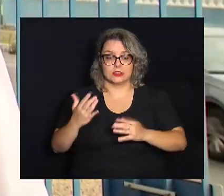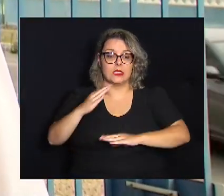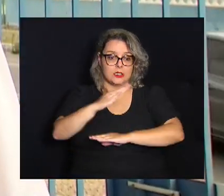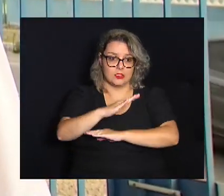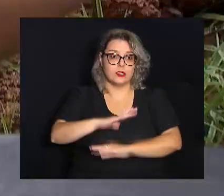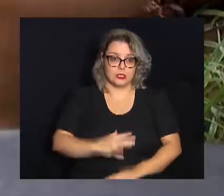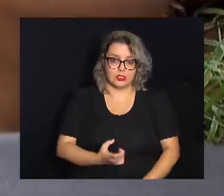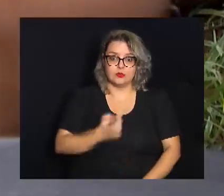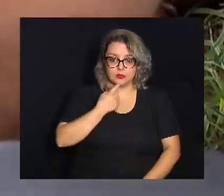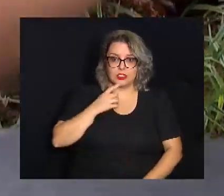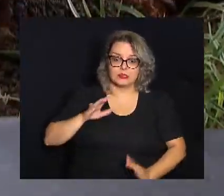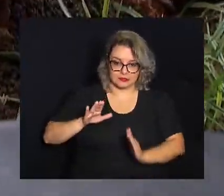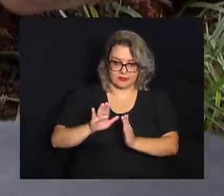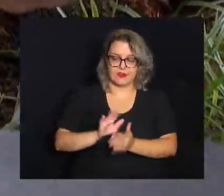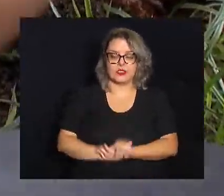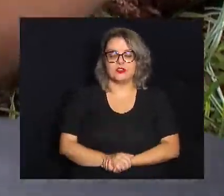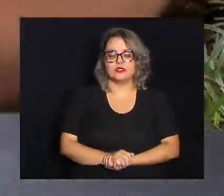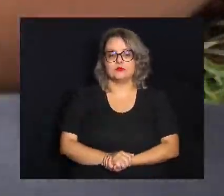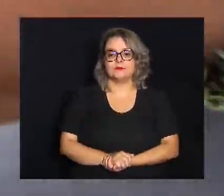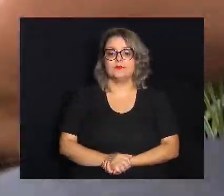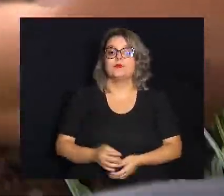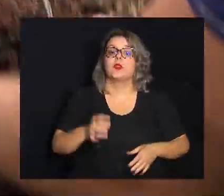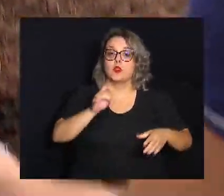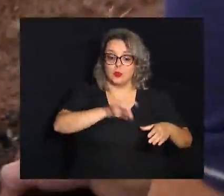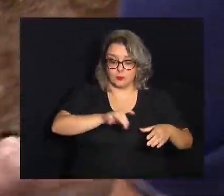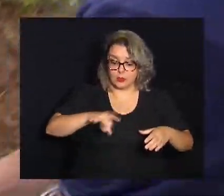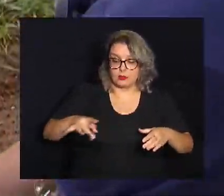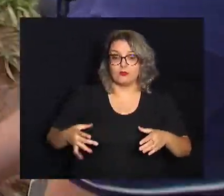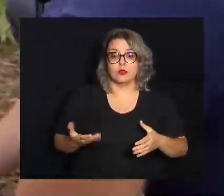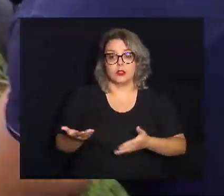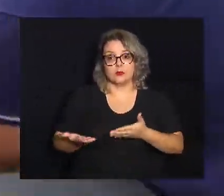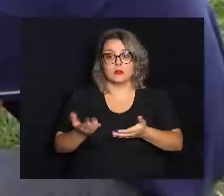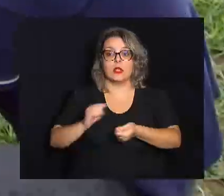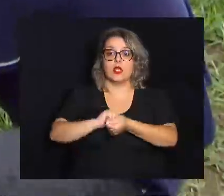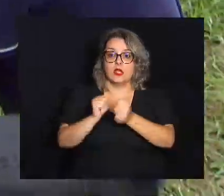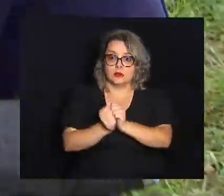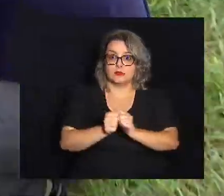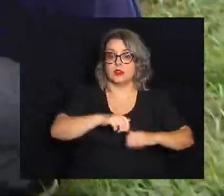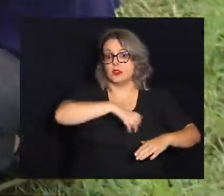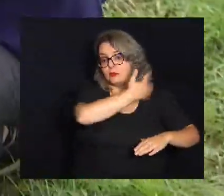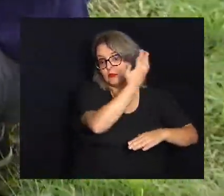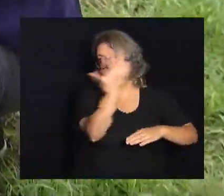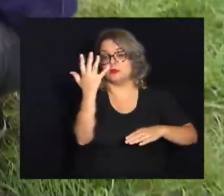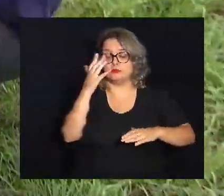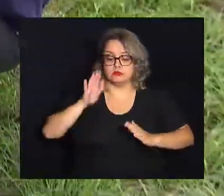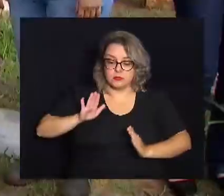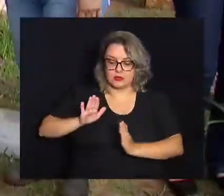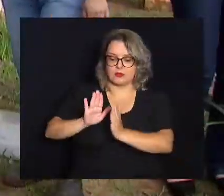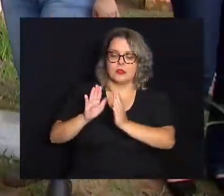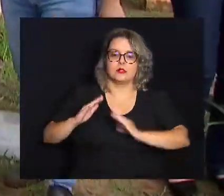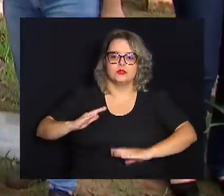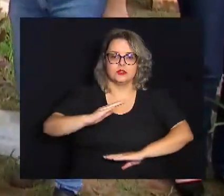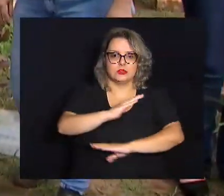Municipal e da Frente. O plantio também busca recompor a arborização da frente do prédio da Câmara. A ideia é no